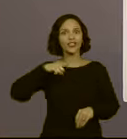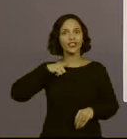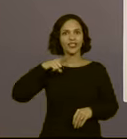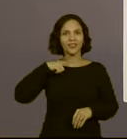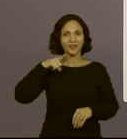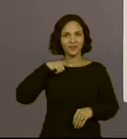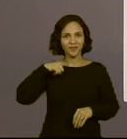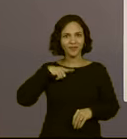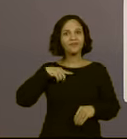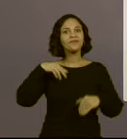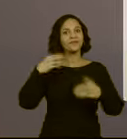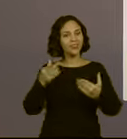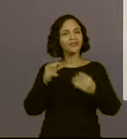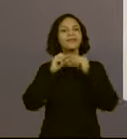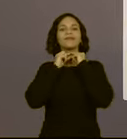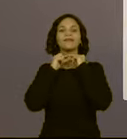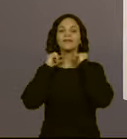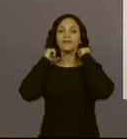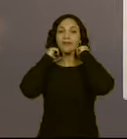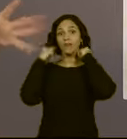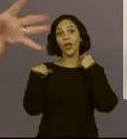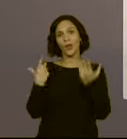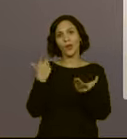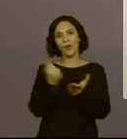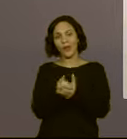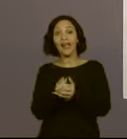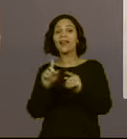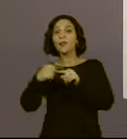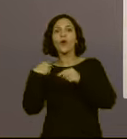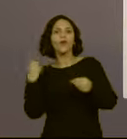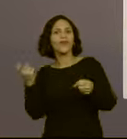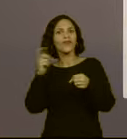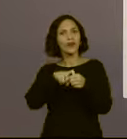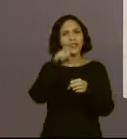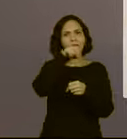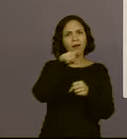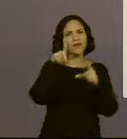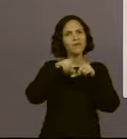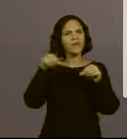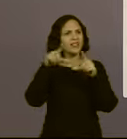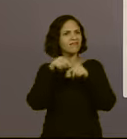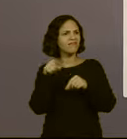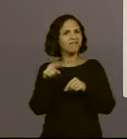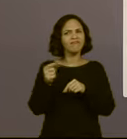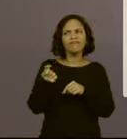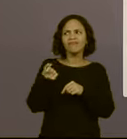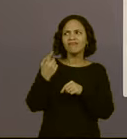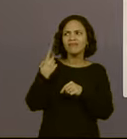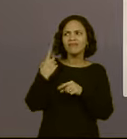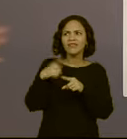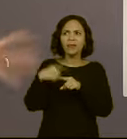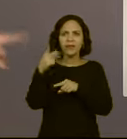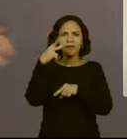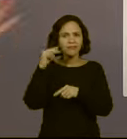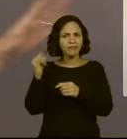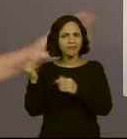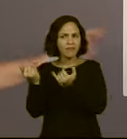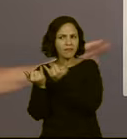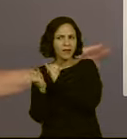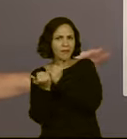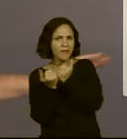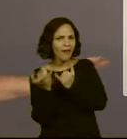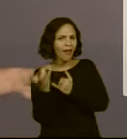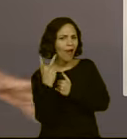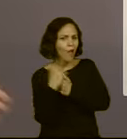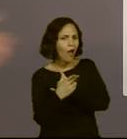tinha a o tal do Colar então voltei para Brasília todo mundo estranhou um pouco mas depois falou nossa e